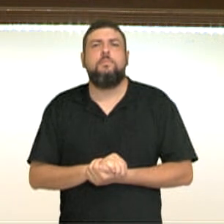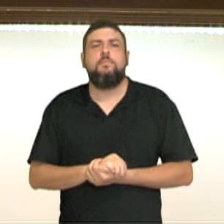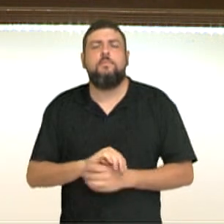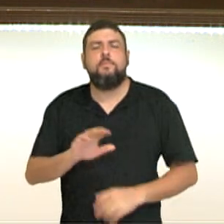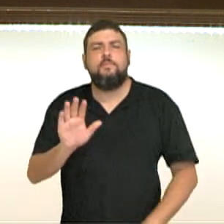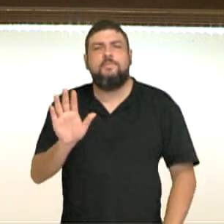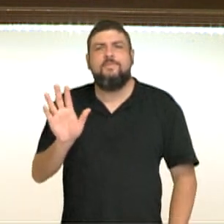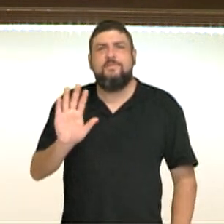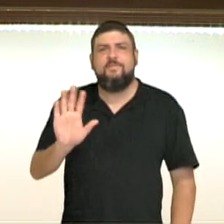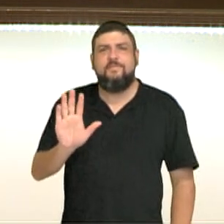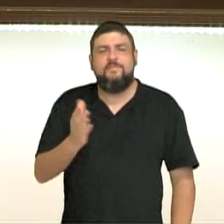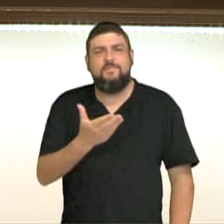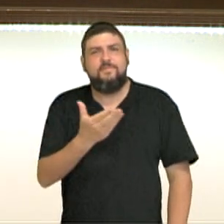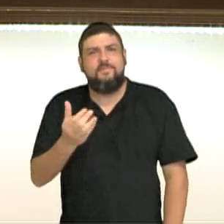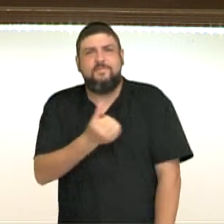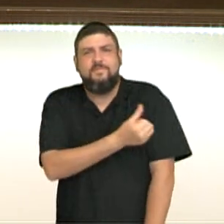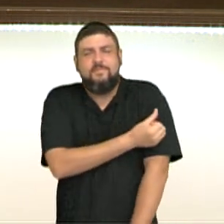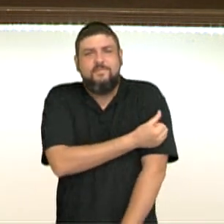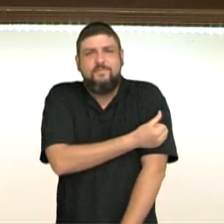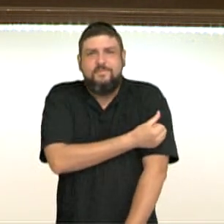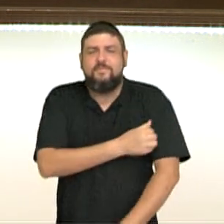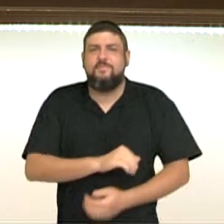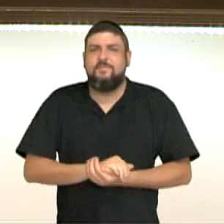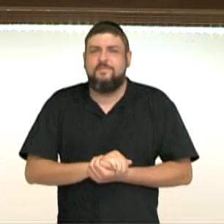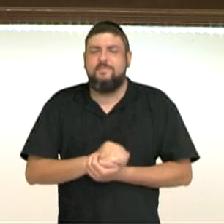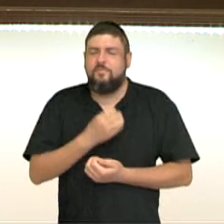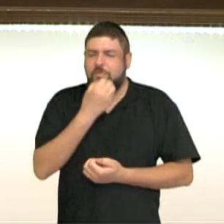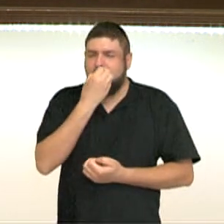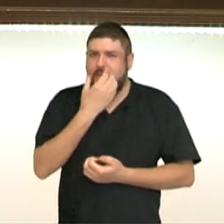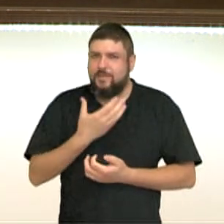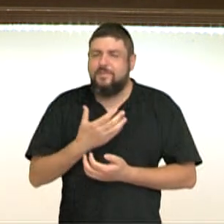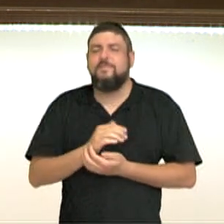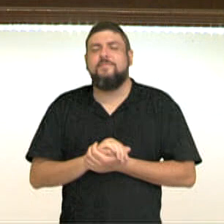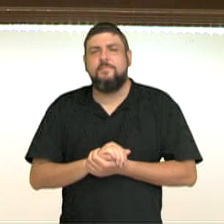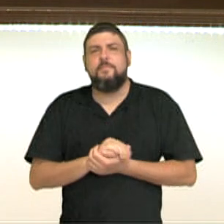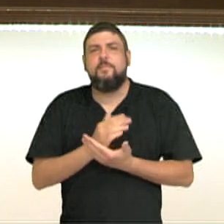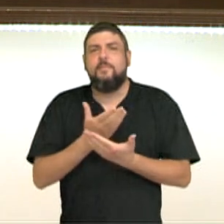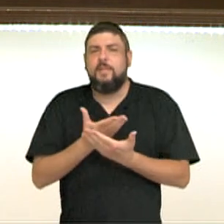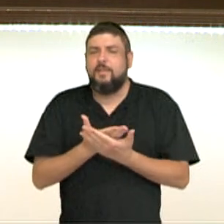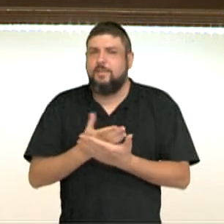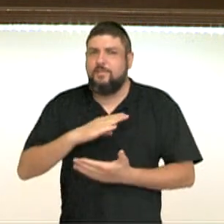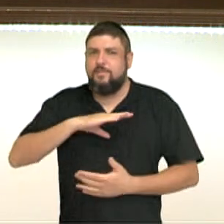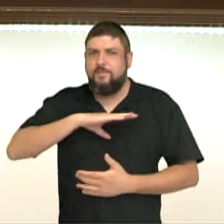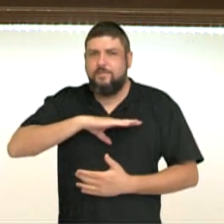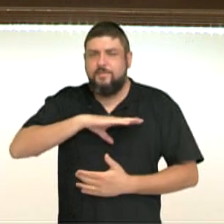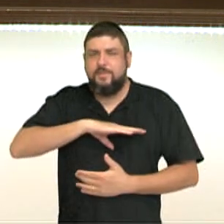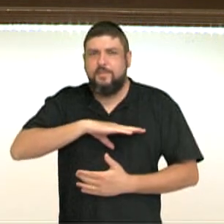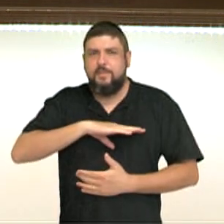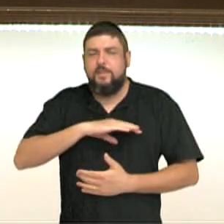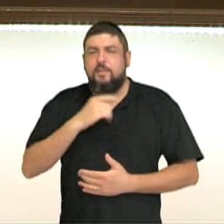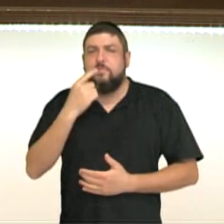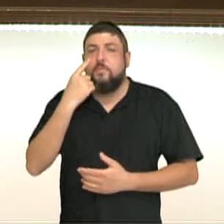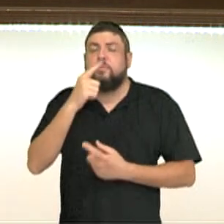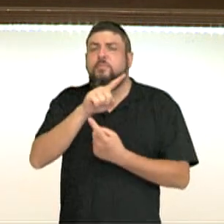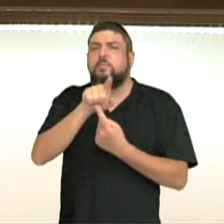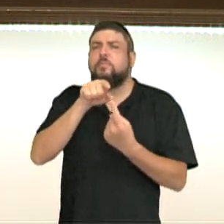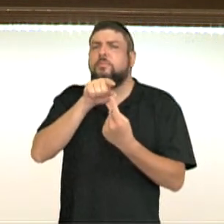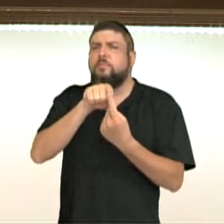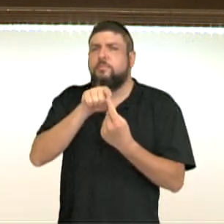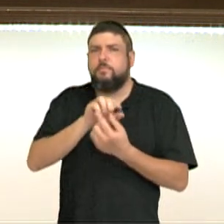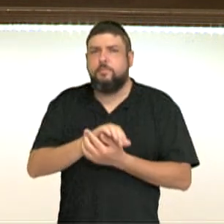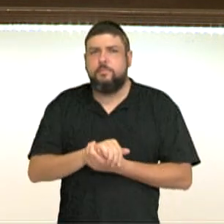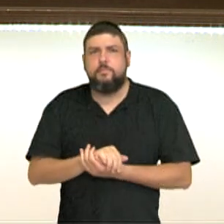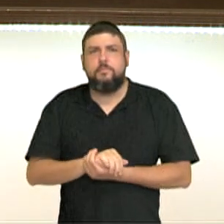Olá, alunos do sexto ano, tudo bem com vocês? Estamos iniciando mais uma aula de língua portuguesa. Vamos conferir os objetivos de hoje?